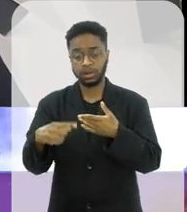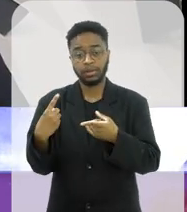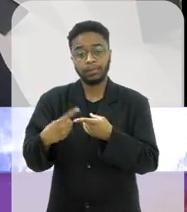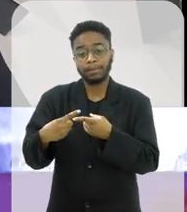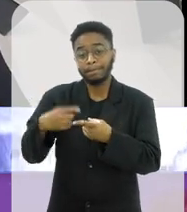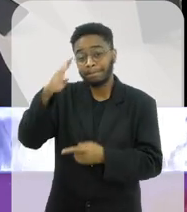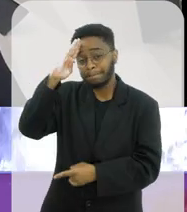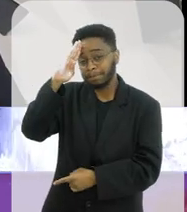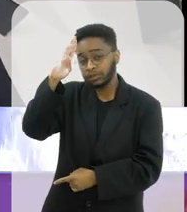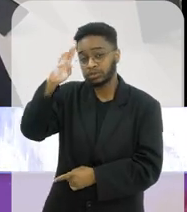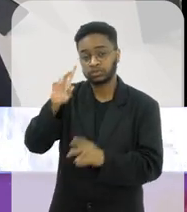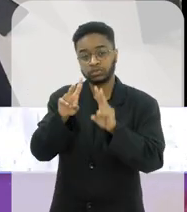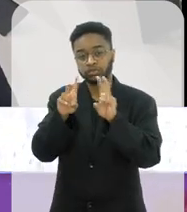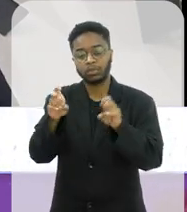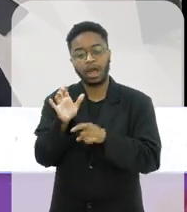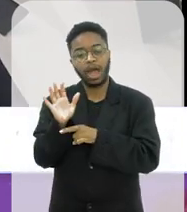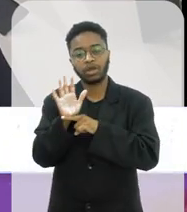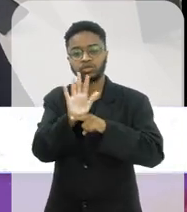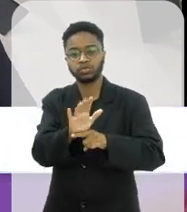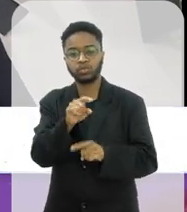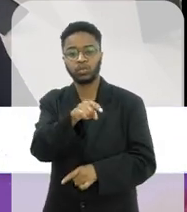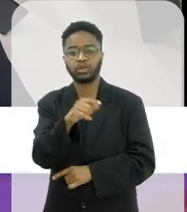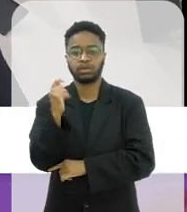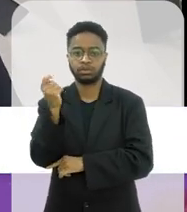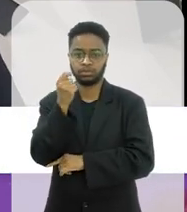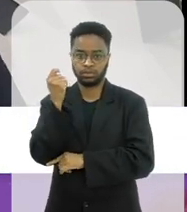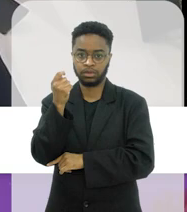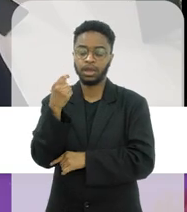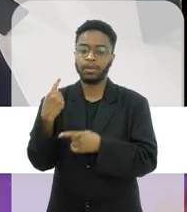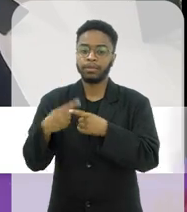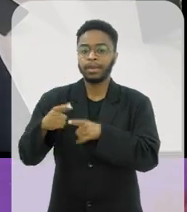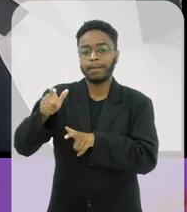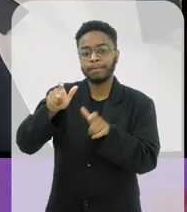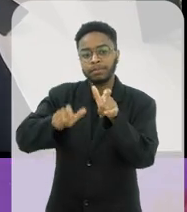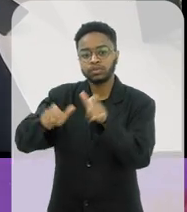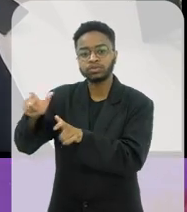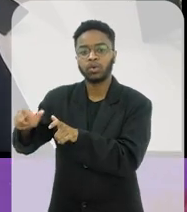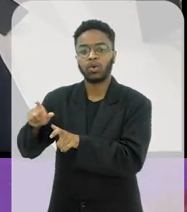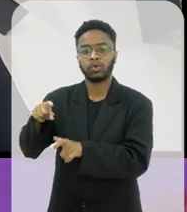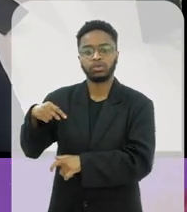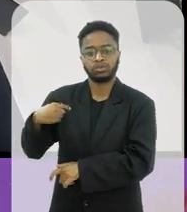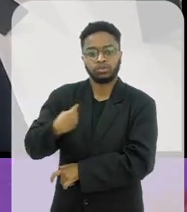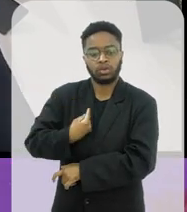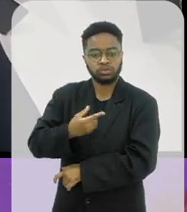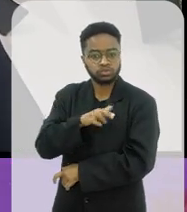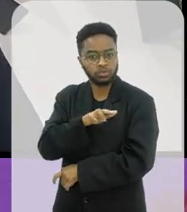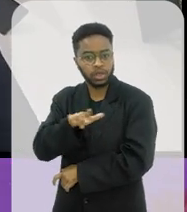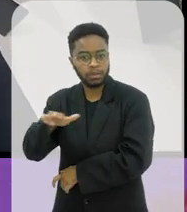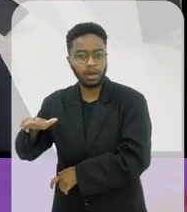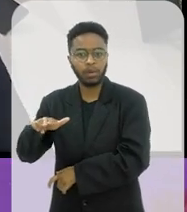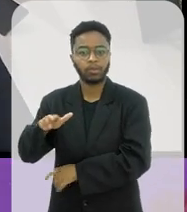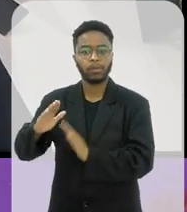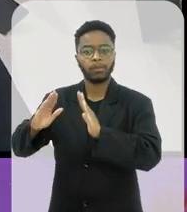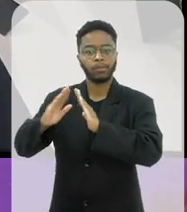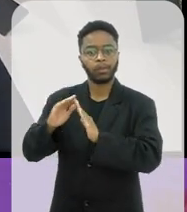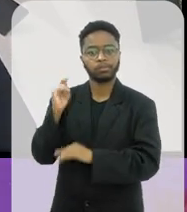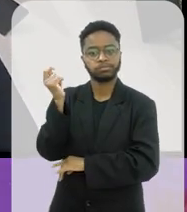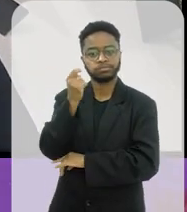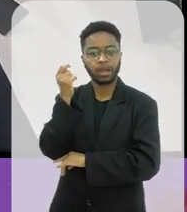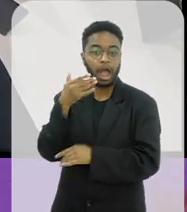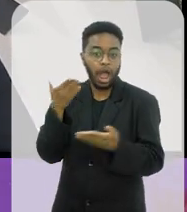principalmente em relação à própria ajuda que as pessoas, que os nossos irmãos e irmãs do Rio Grande do